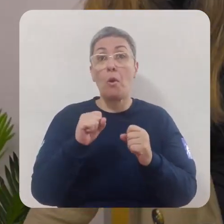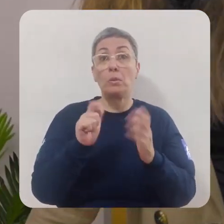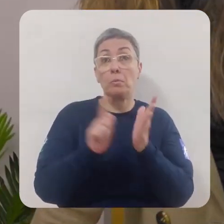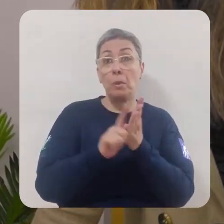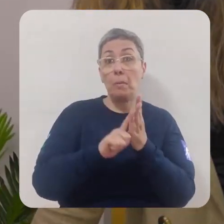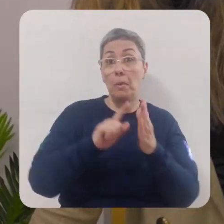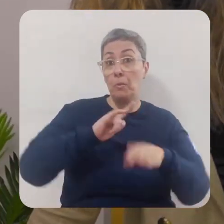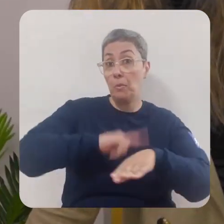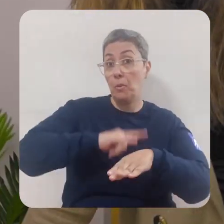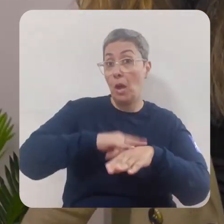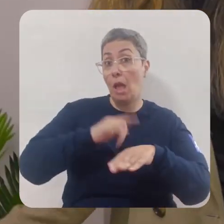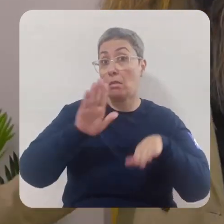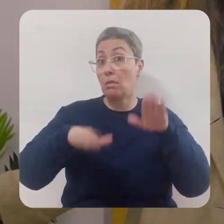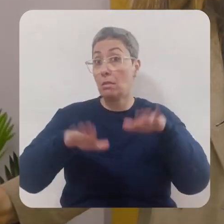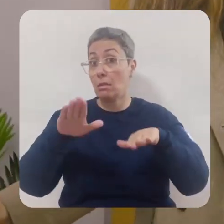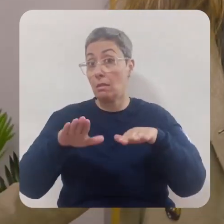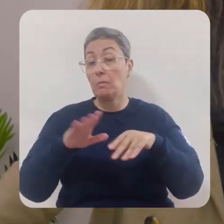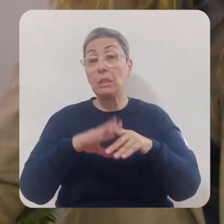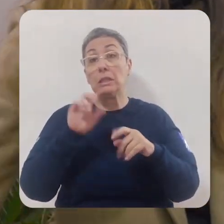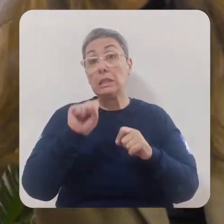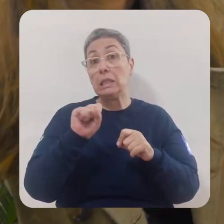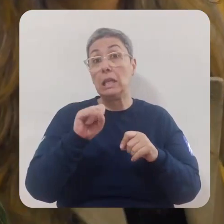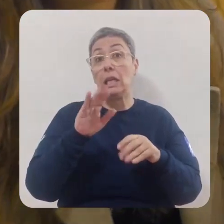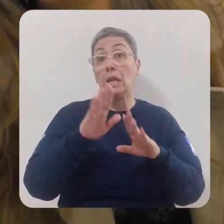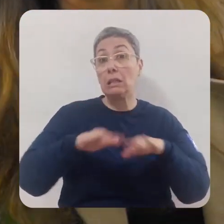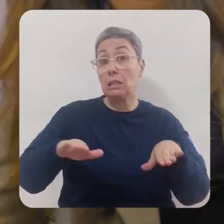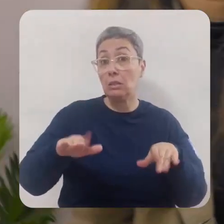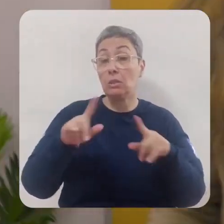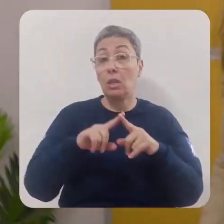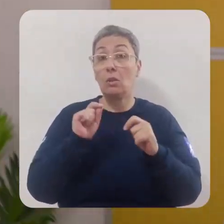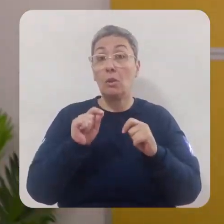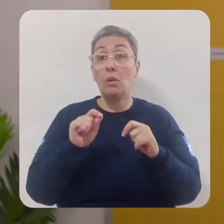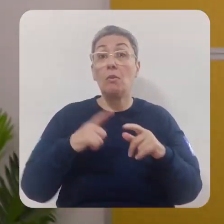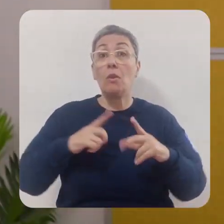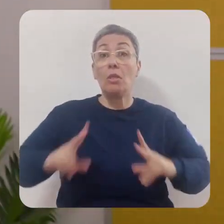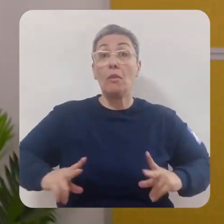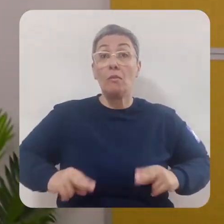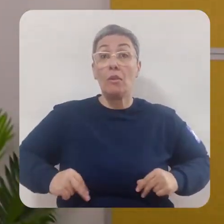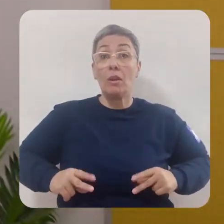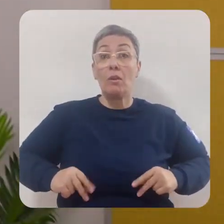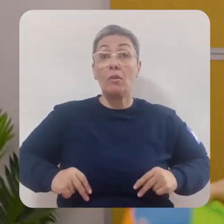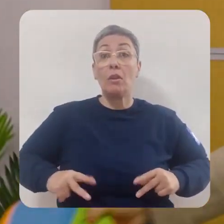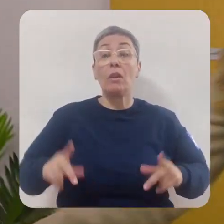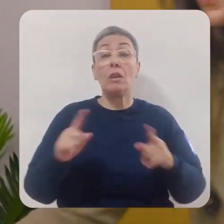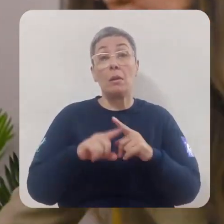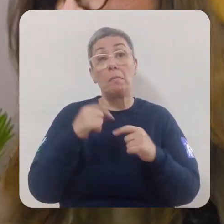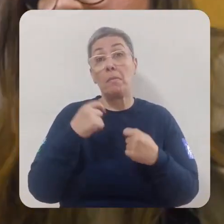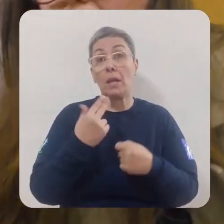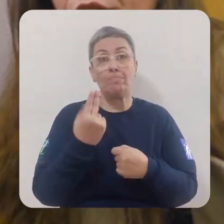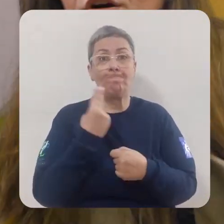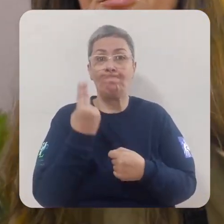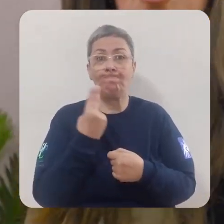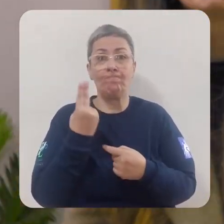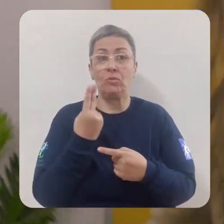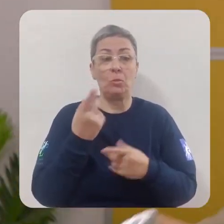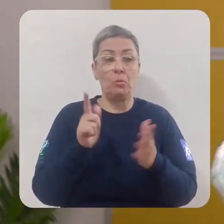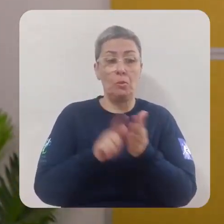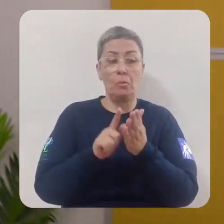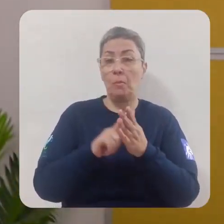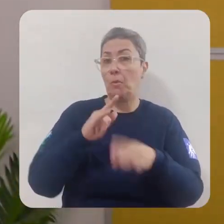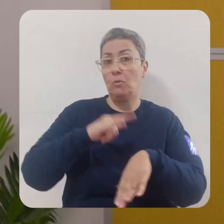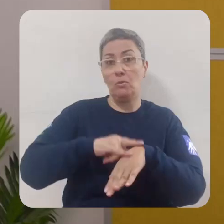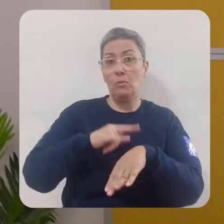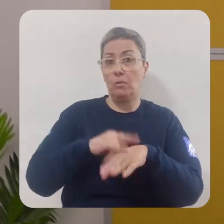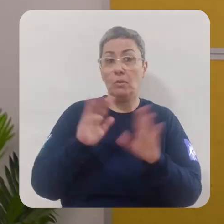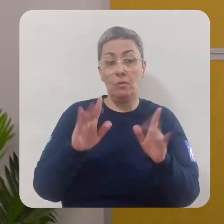ser um rolo de papel higiênico? Depende. Se essa criança, por exemplo, utiliza fralda, então eu não vou